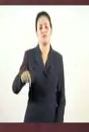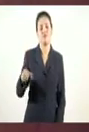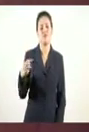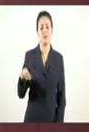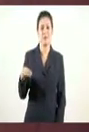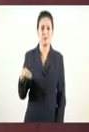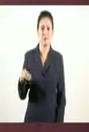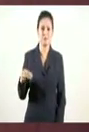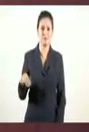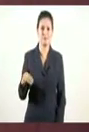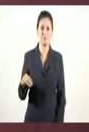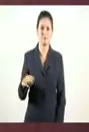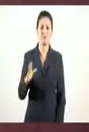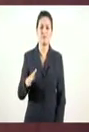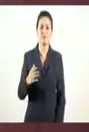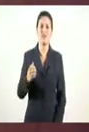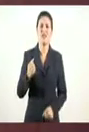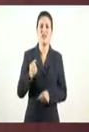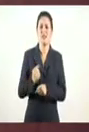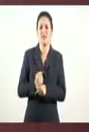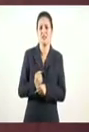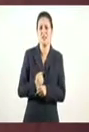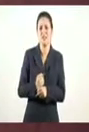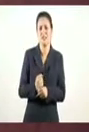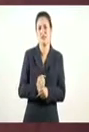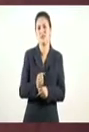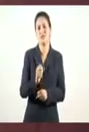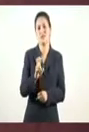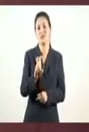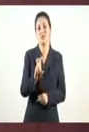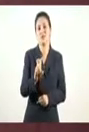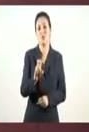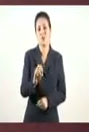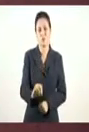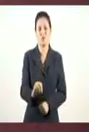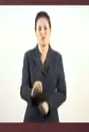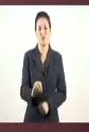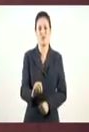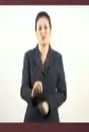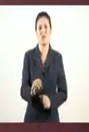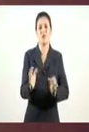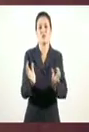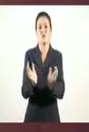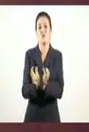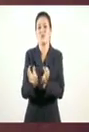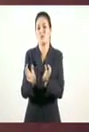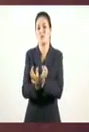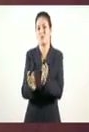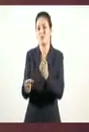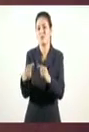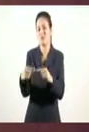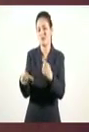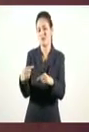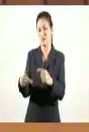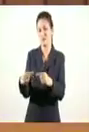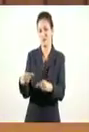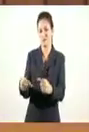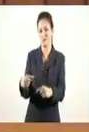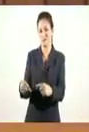de 50 anos de mando de um grupo só. Aquilo foi o que eles entregaram para o Maranhão. Aquilo foi o